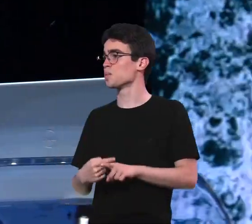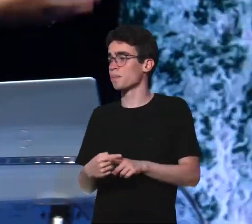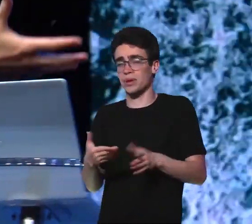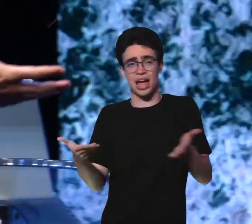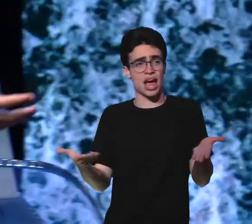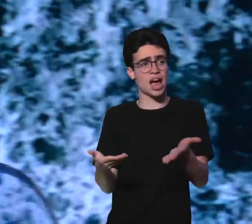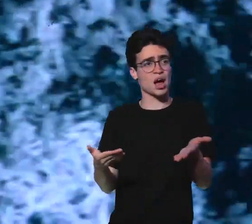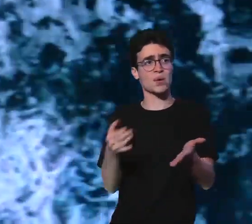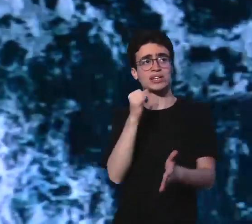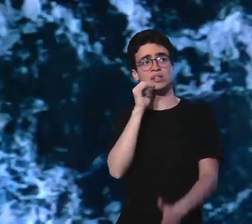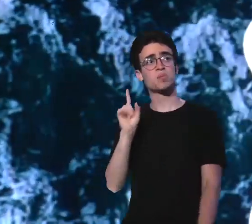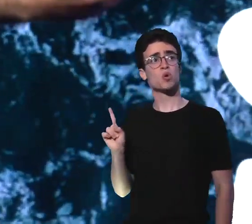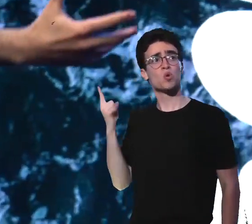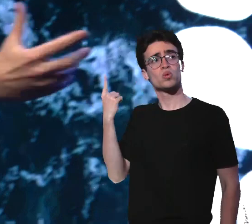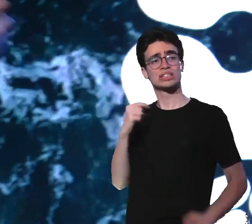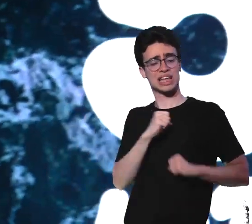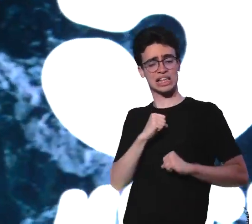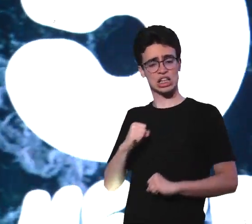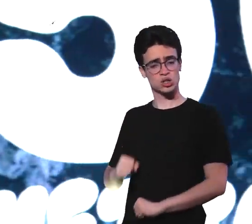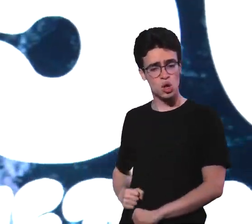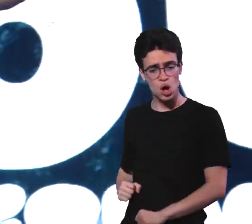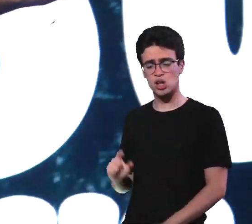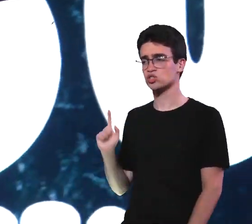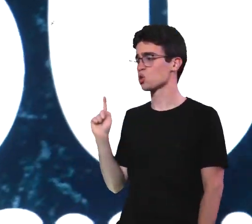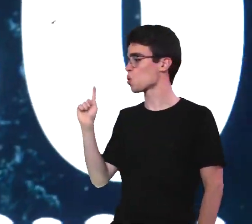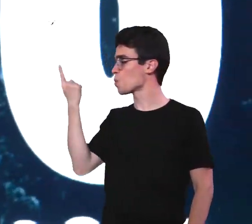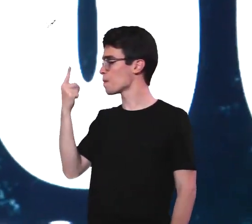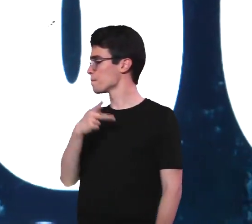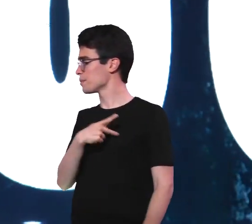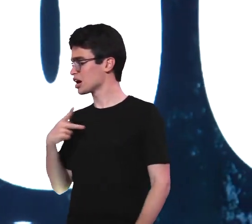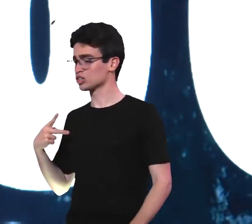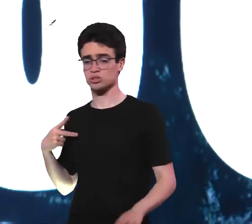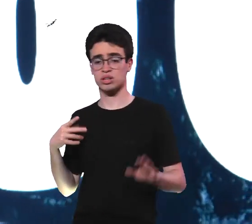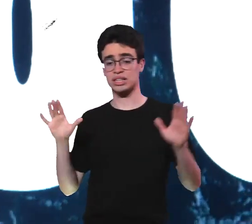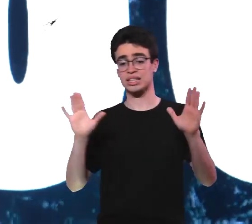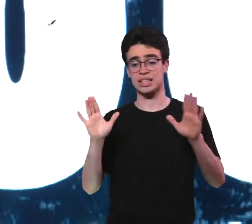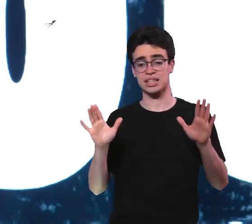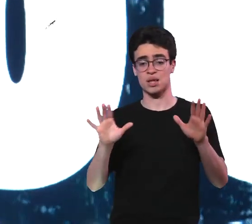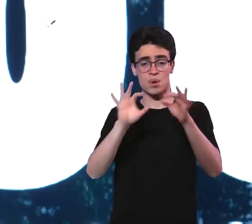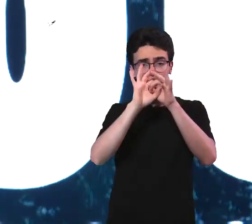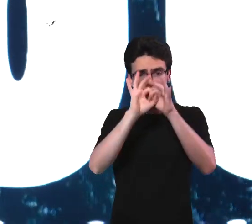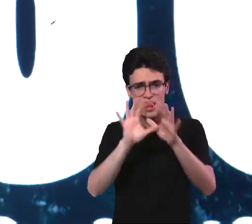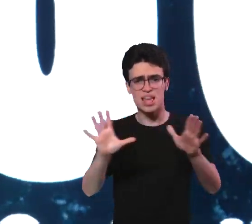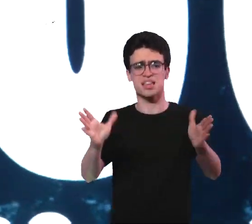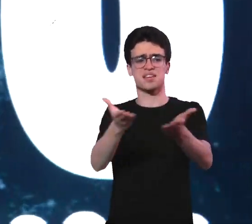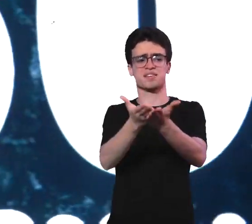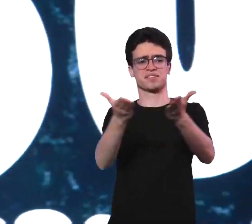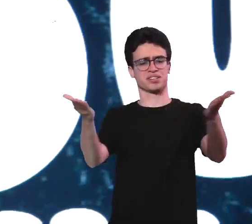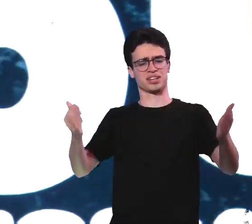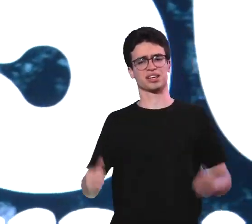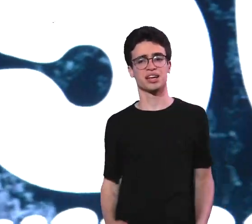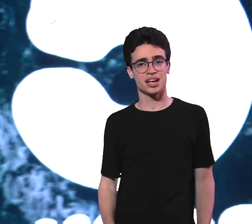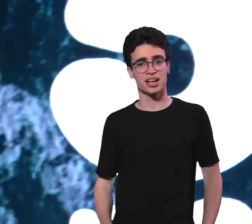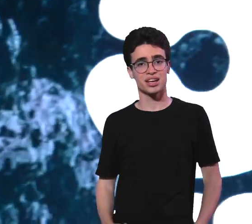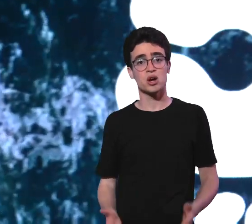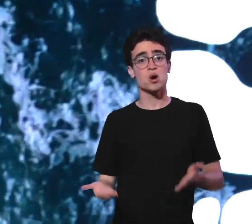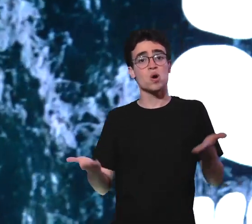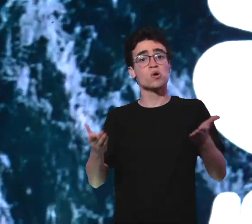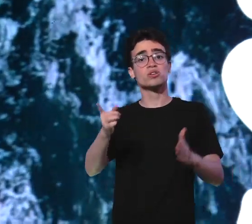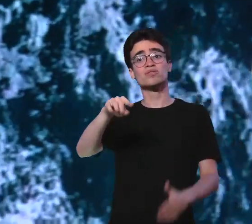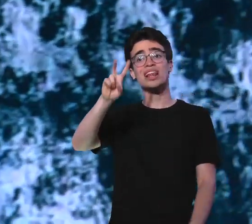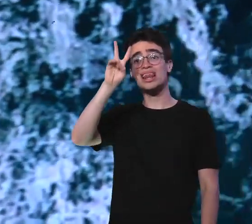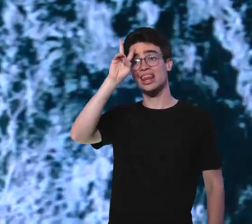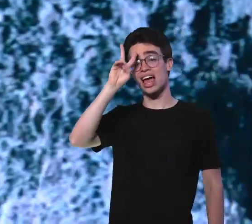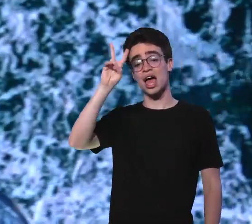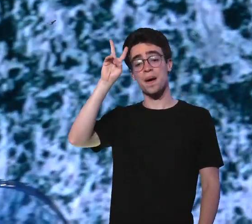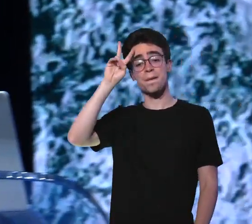acesso de um sacerdote, de um pastor, mas era acessível para todos. E hoje Deus está te lembrando disso. A